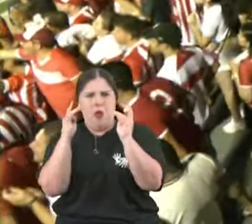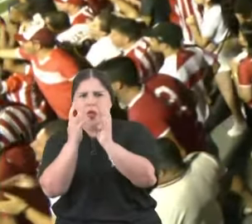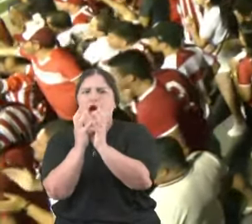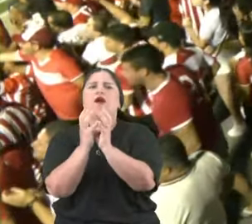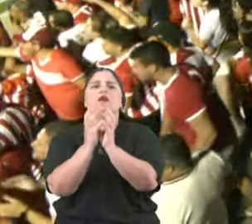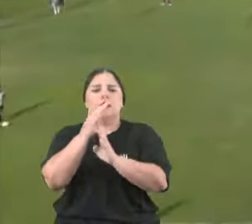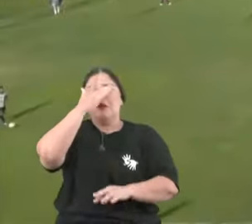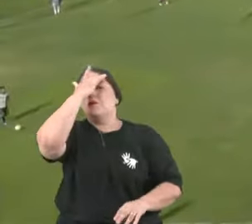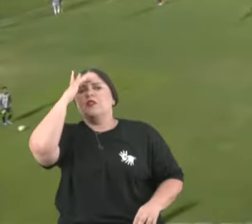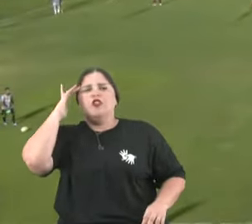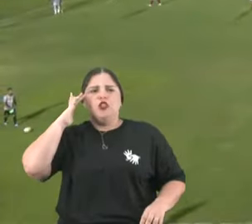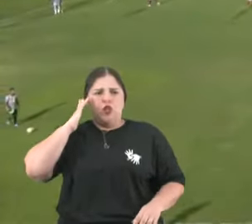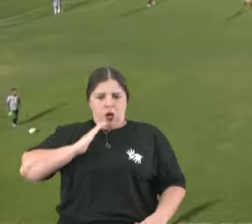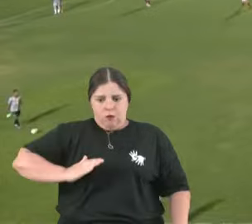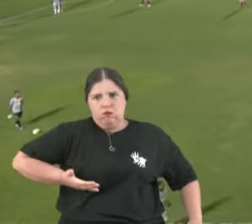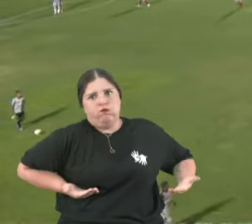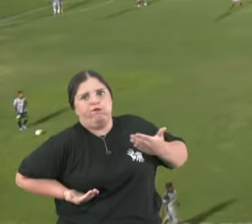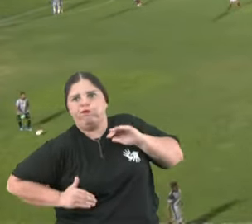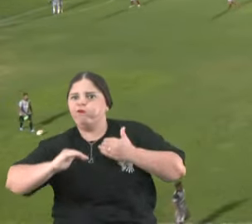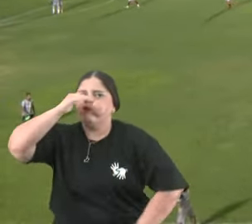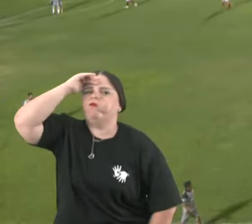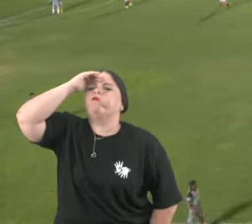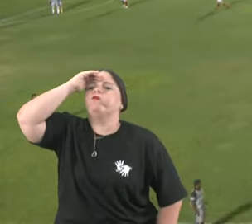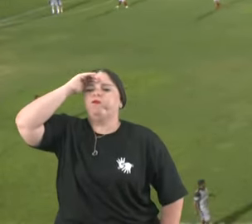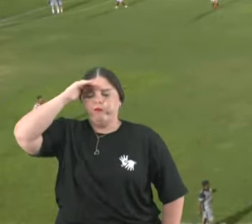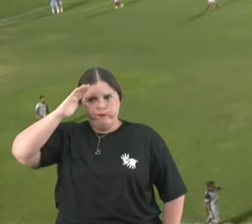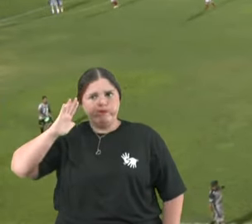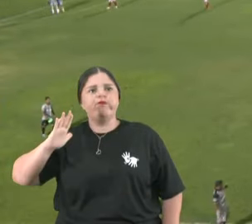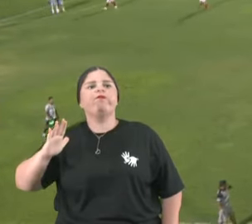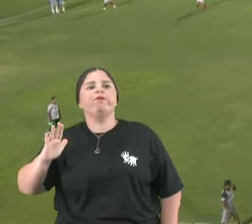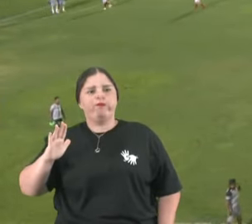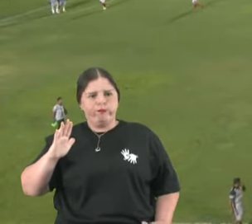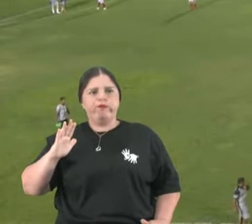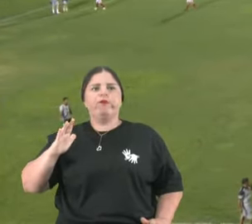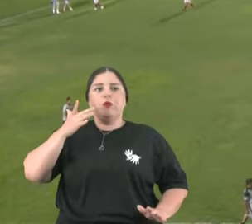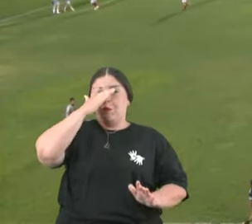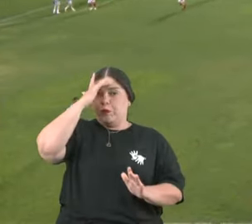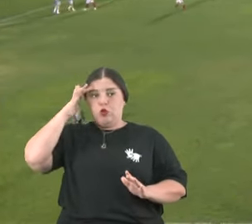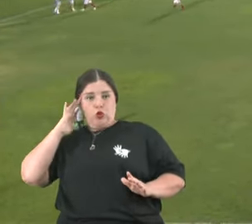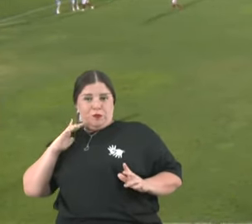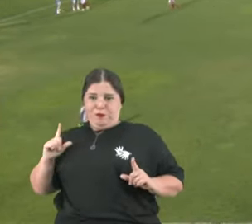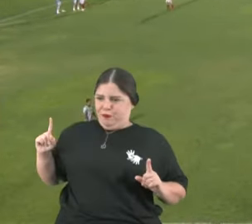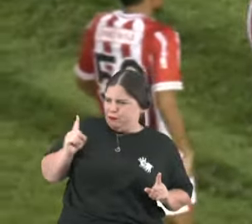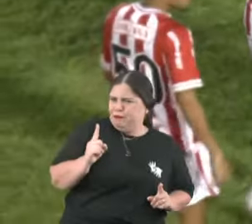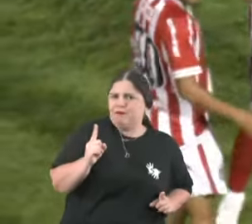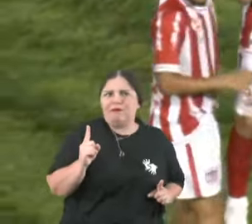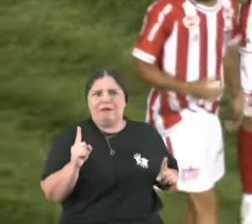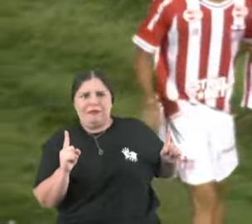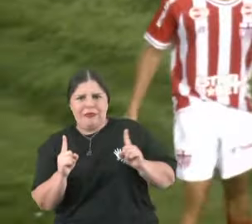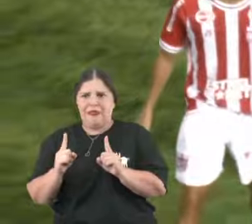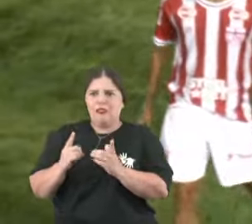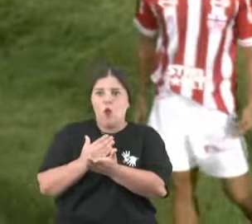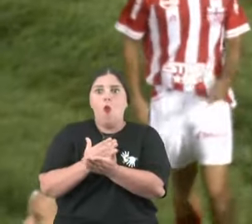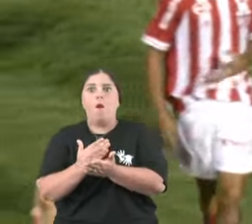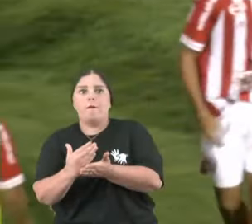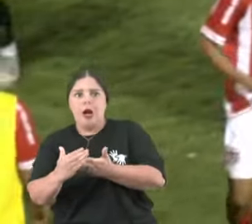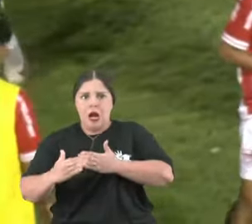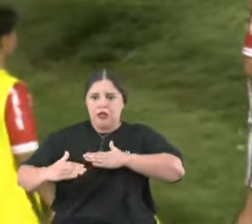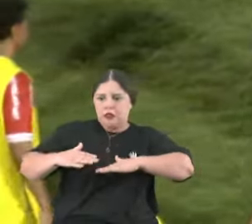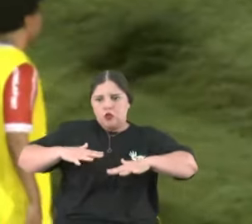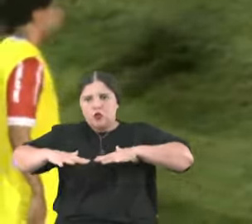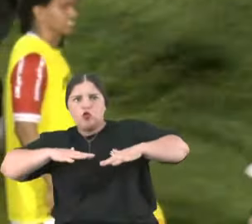viu? Didira chegou. Tem mais conversa ali, viu? E aí o Anselmo que tava vindo pra cá já voltou.